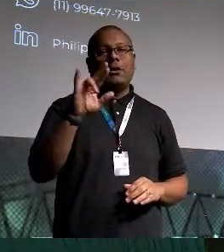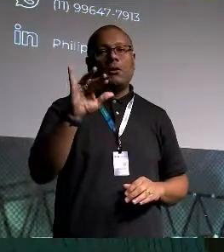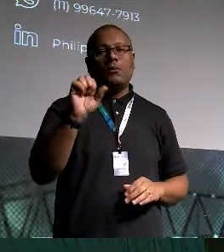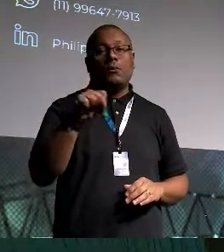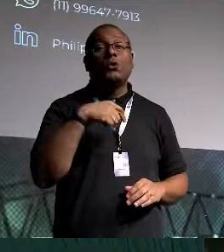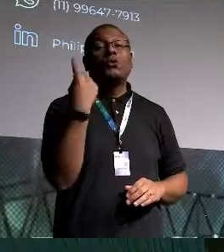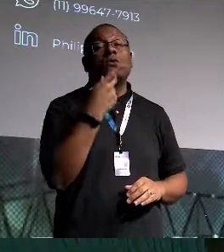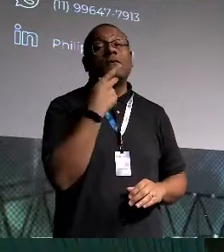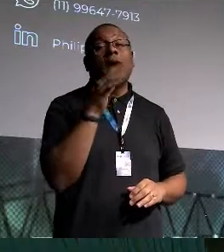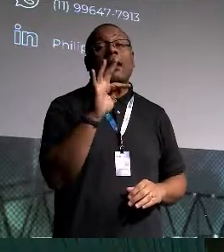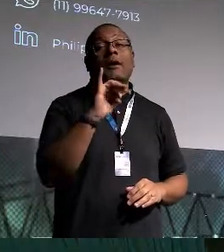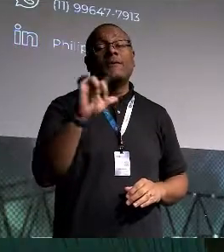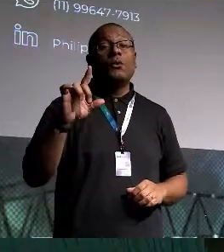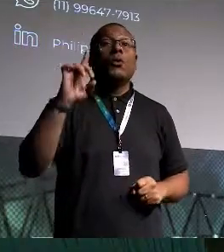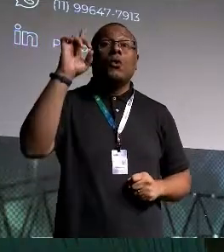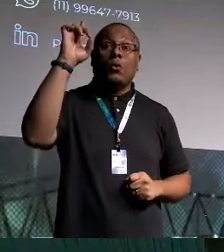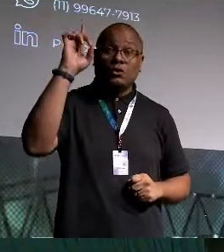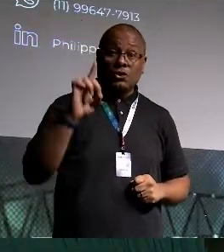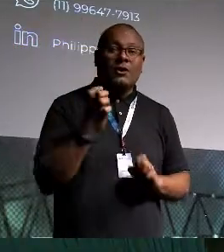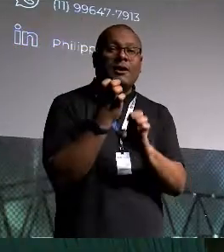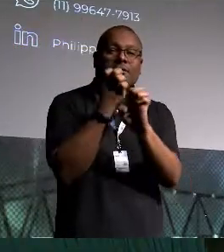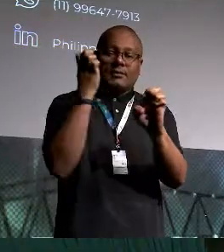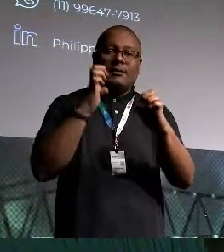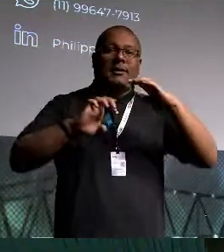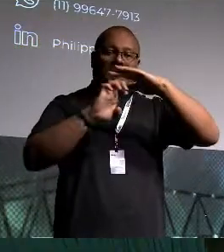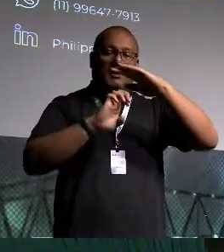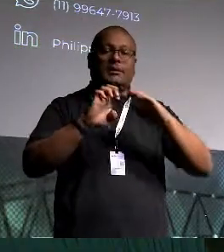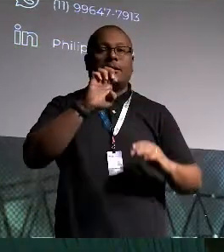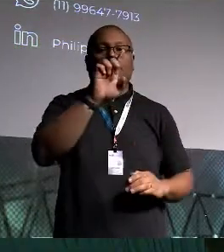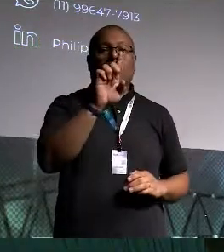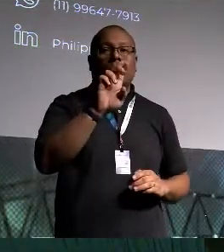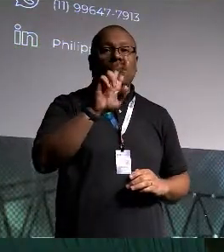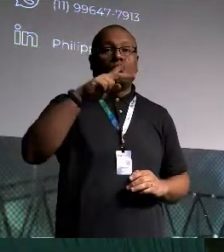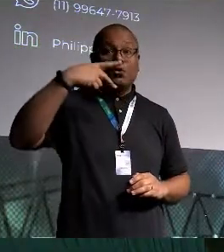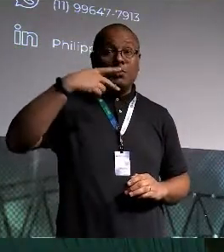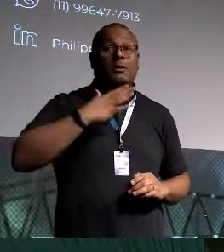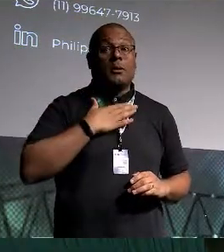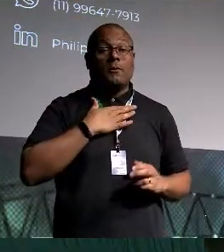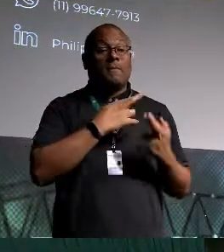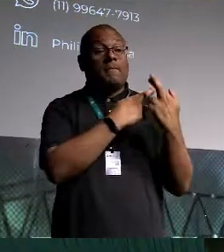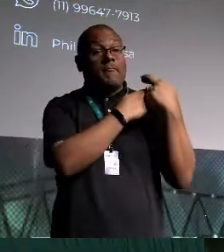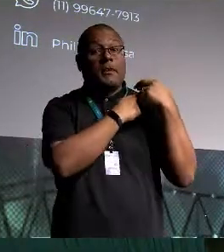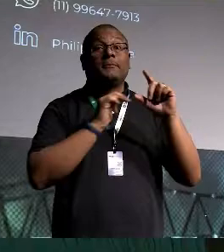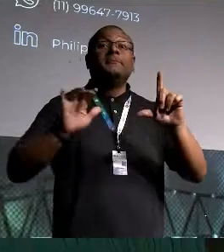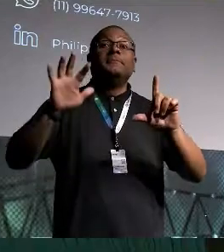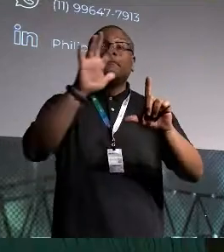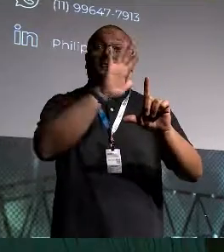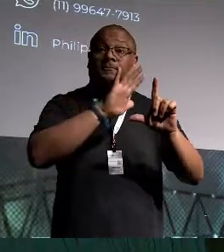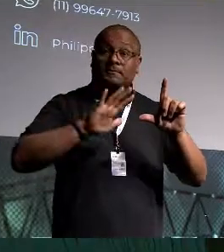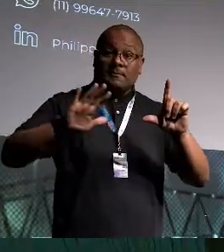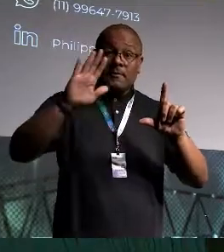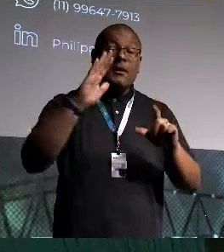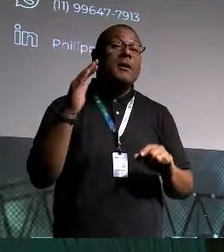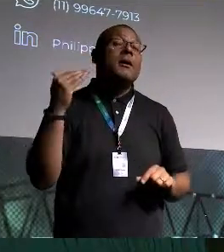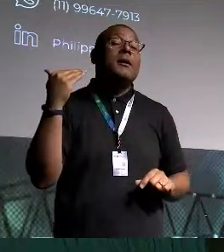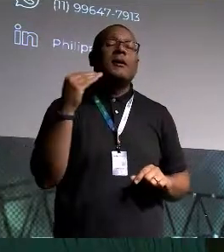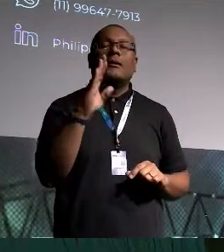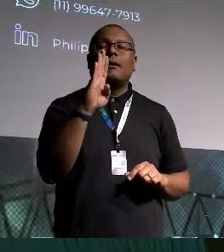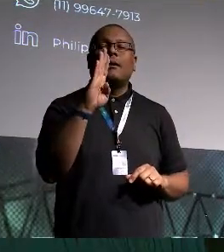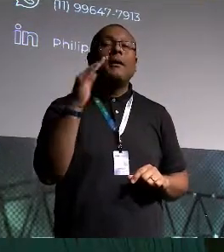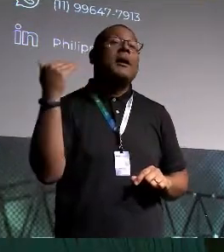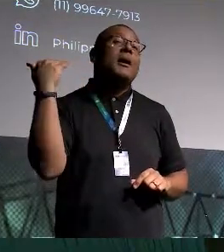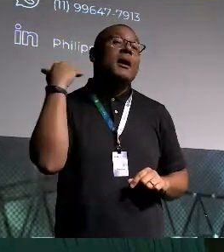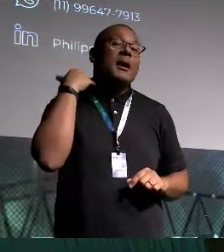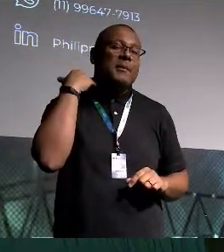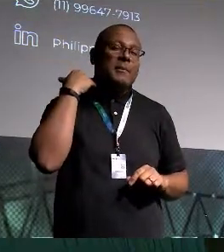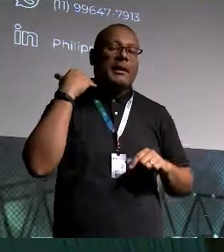de Phil, eu sou um dos diretores de engenharia da Zup, e hoje eu sou um dos responsáveis pela plataforma de Banking as a Service, mais um produto